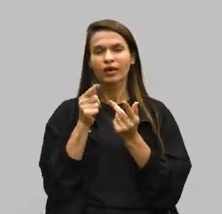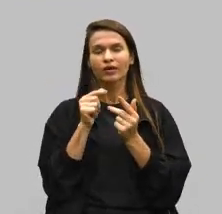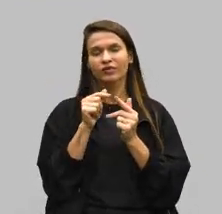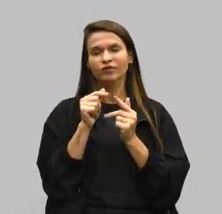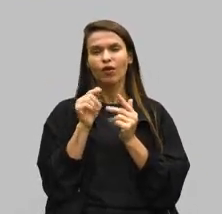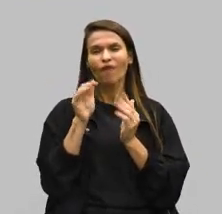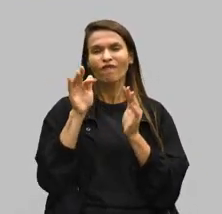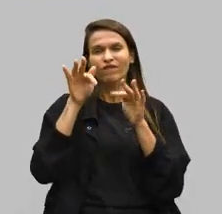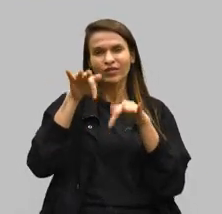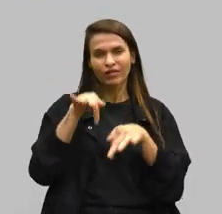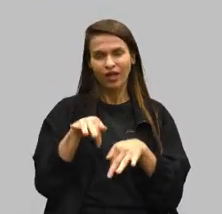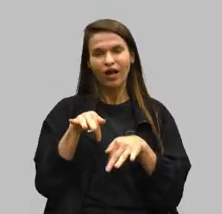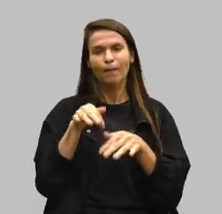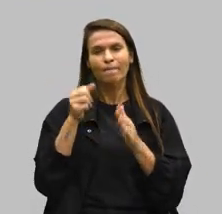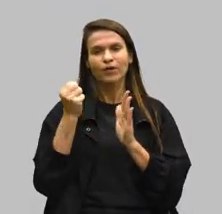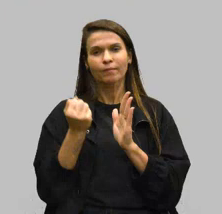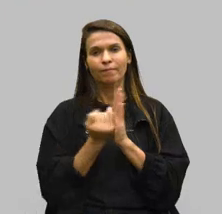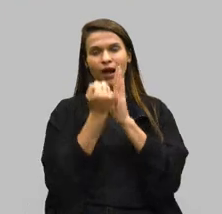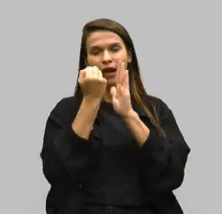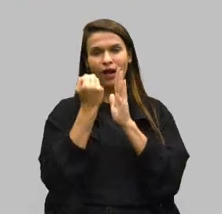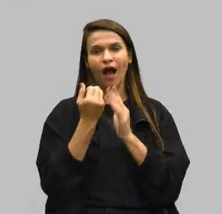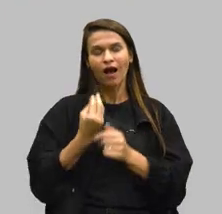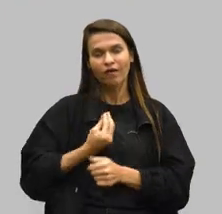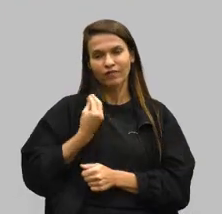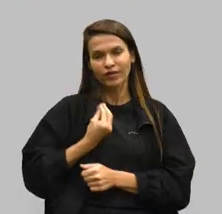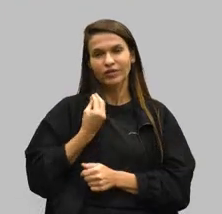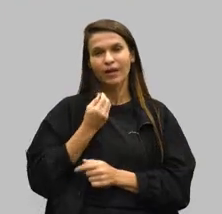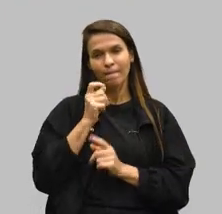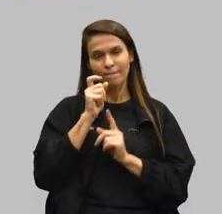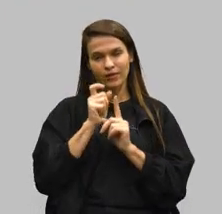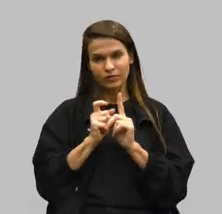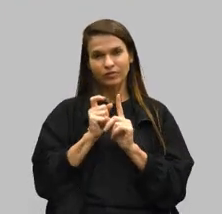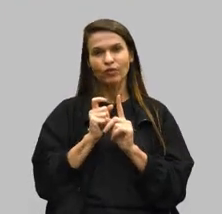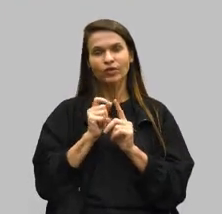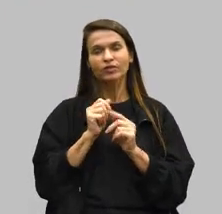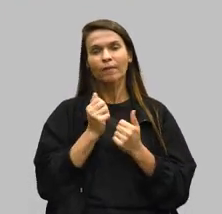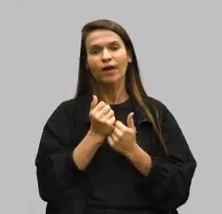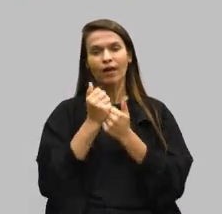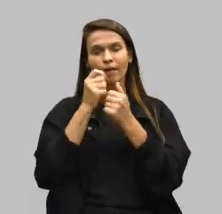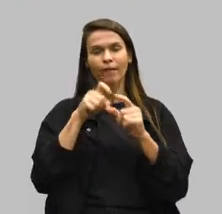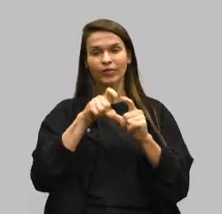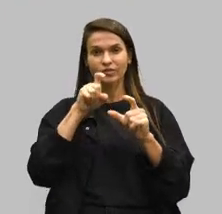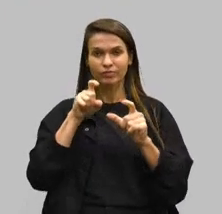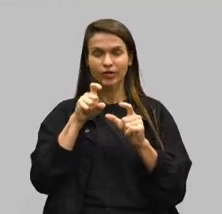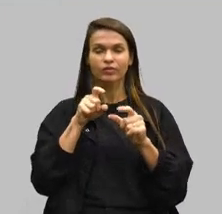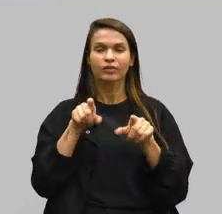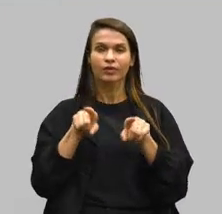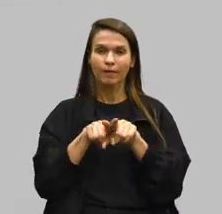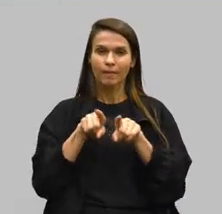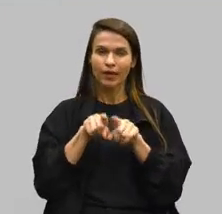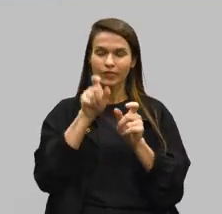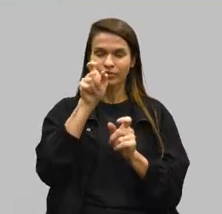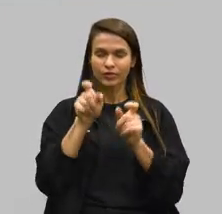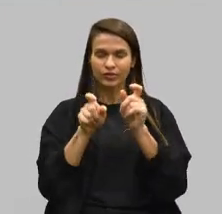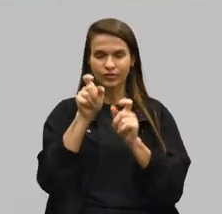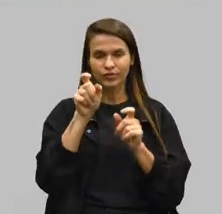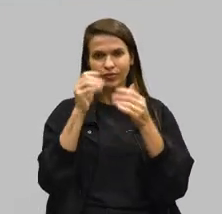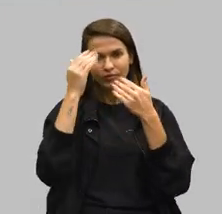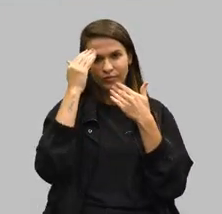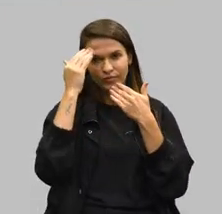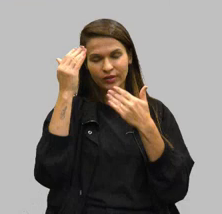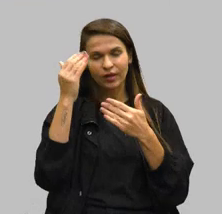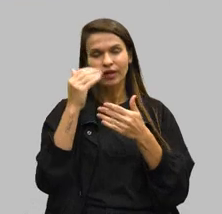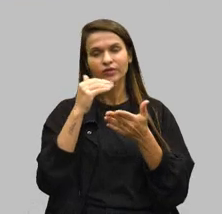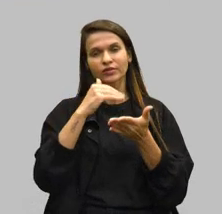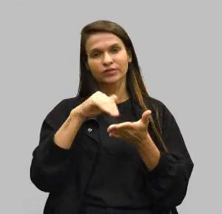finalizar Que ela possa marcar Realmente a vida da pessoa e trazer um caráter emancipatório para elas obrigada obrigada